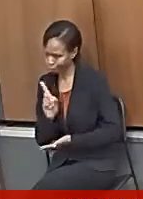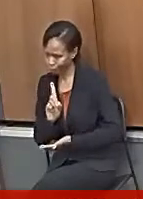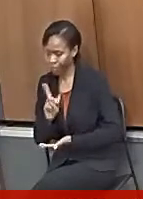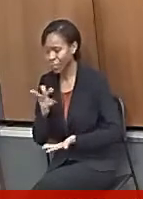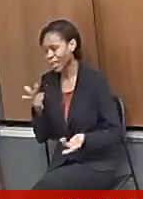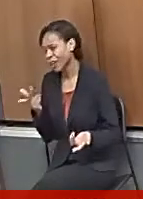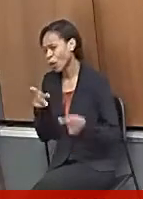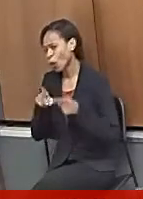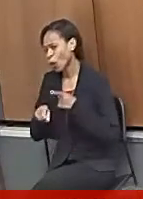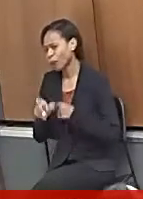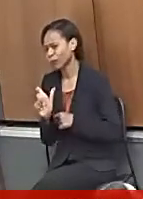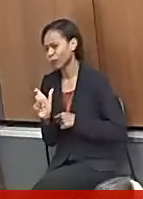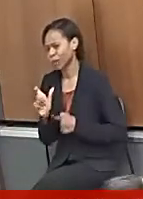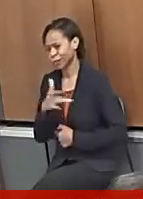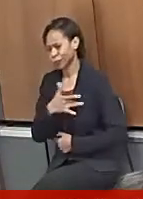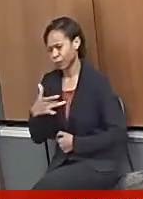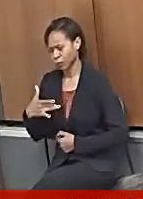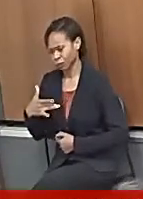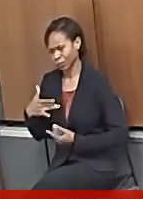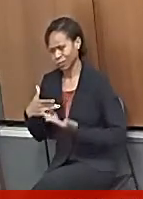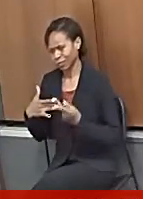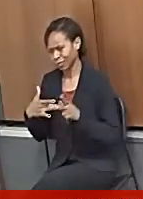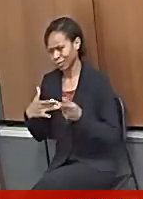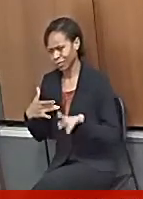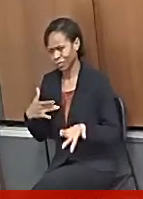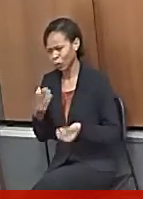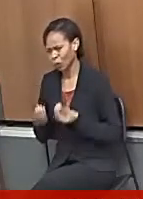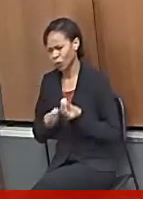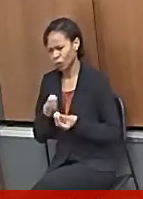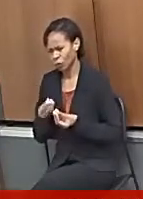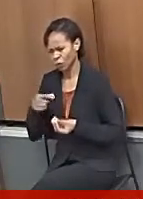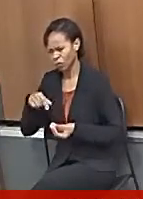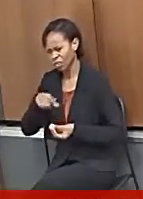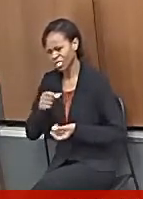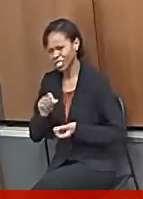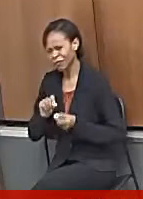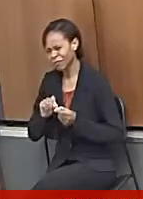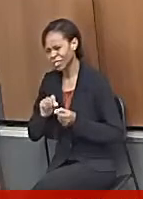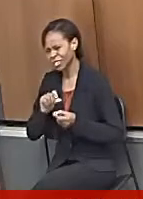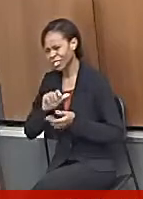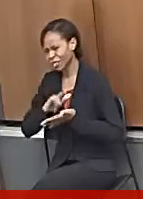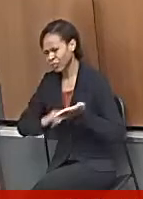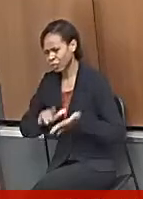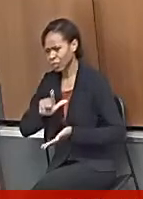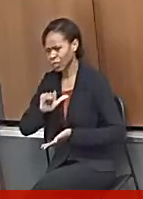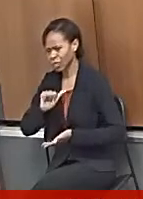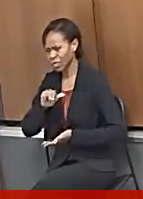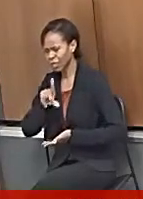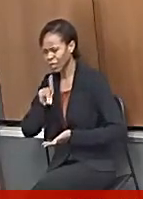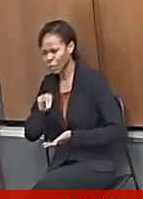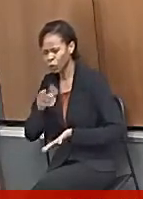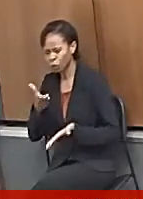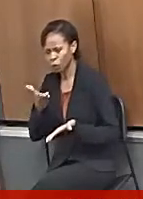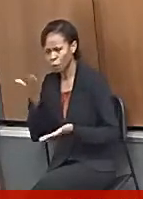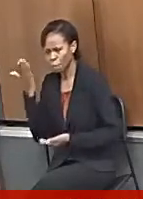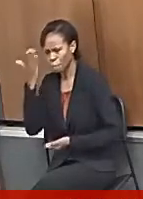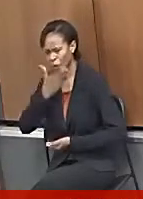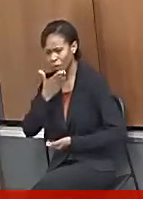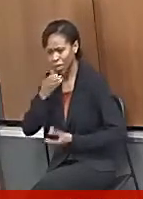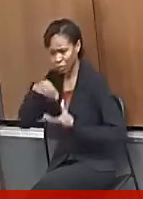plano de saúde deles como eles vão continuar tirando fazendo laudos para comprovar inclusive um